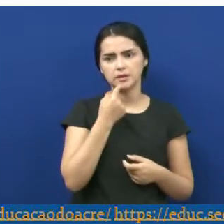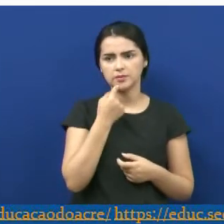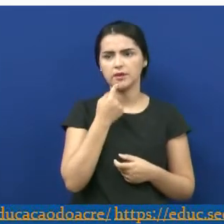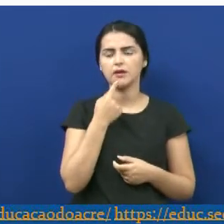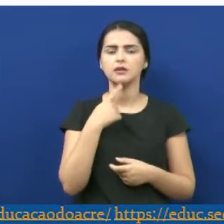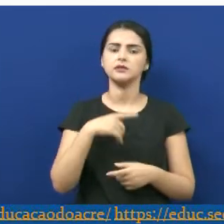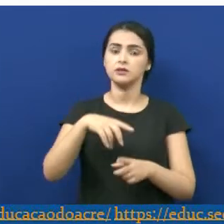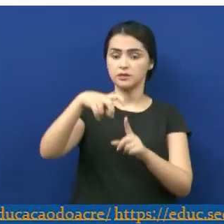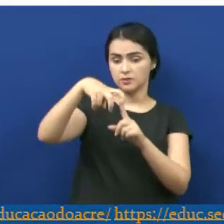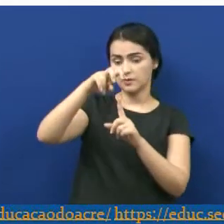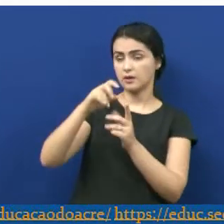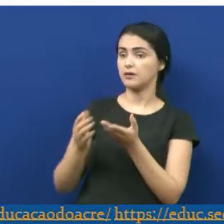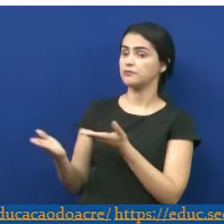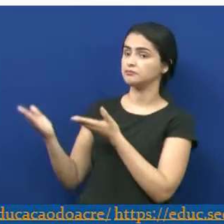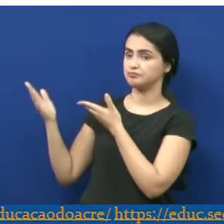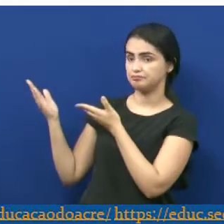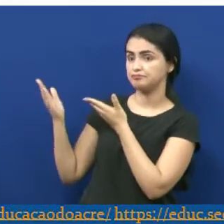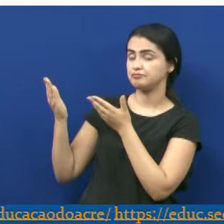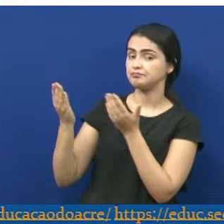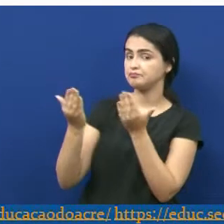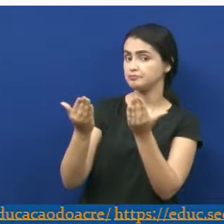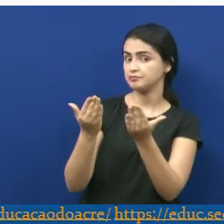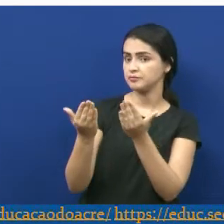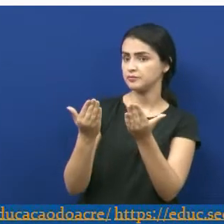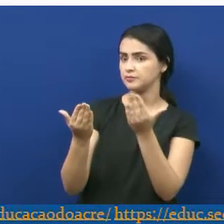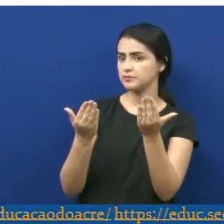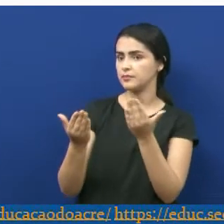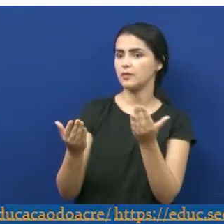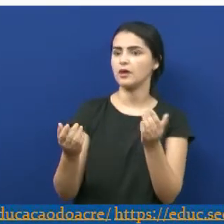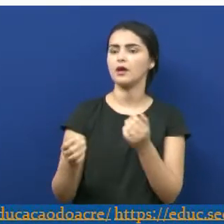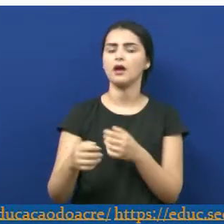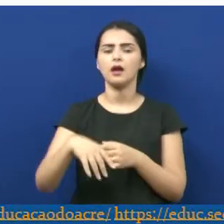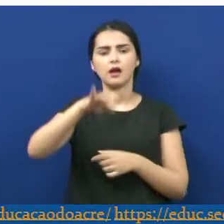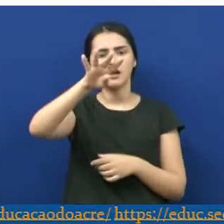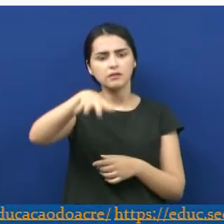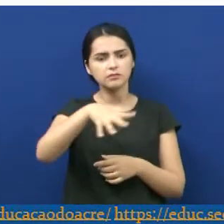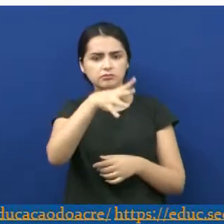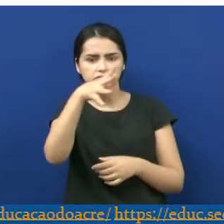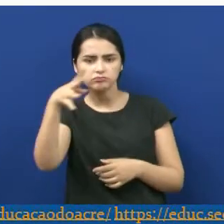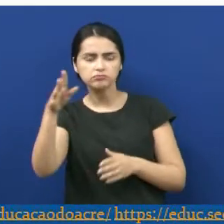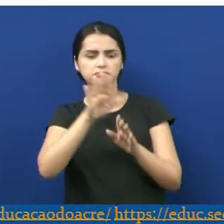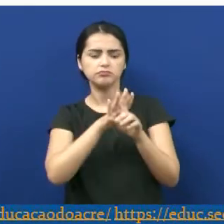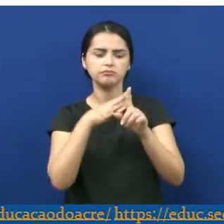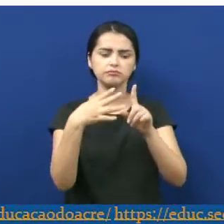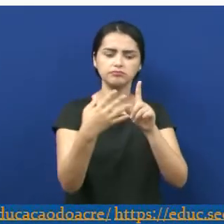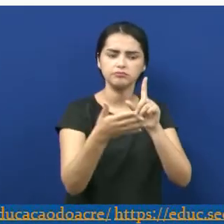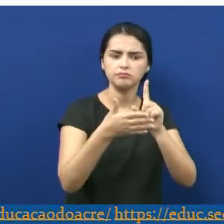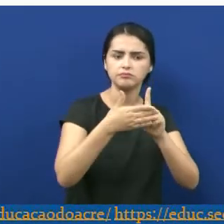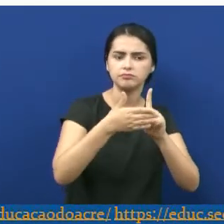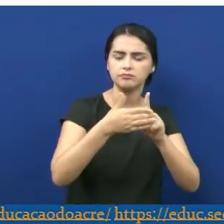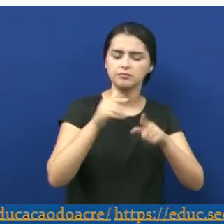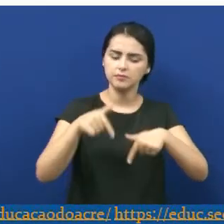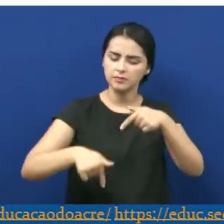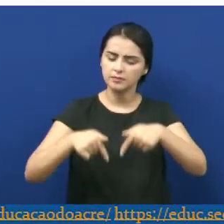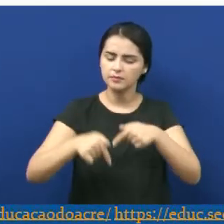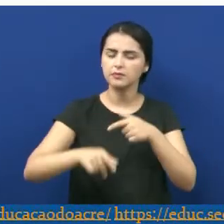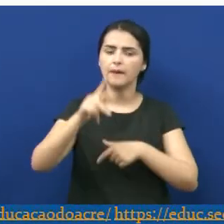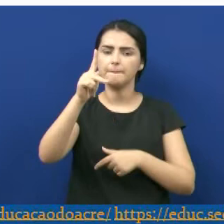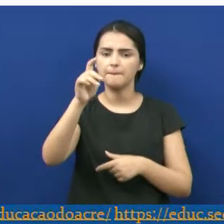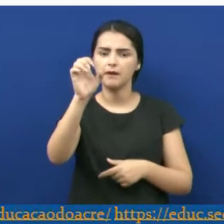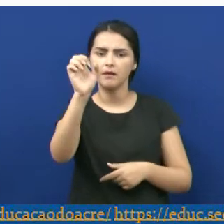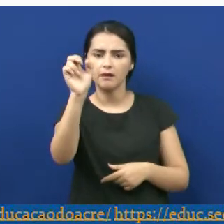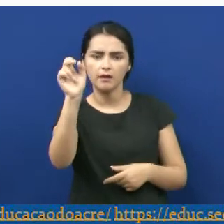de água mineral, e aí ao lado eu tenho a composição química dela que aparece no seu rótulo. Então aparece ali o seu pH 25